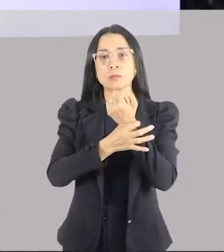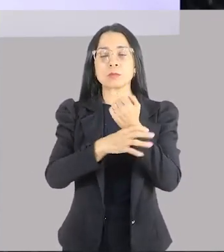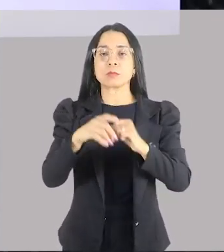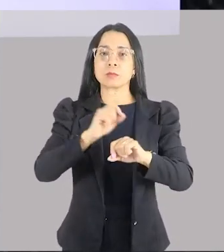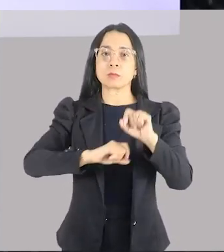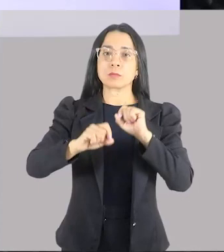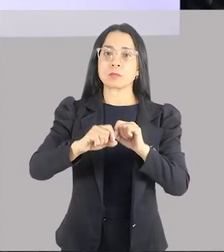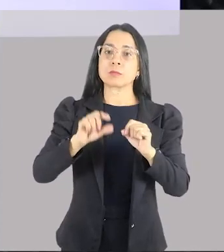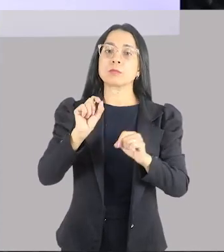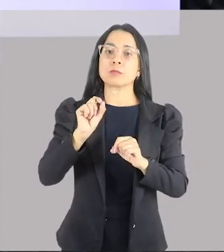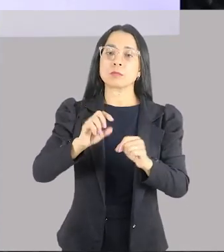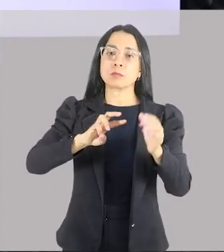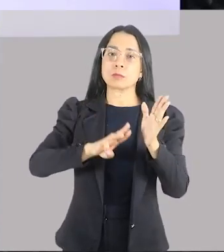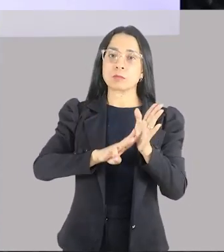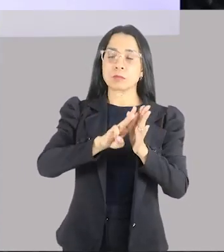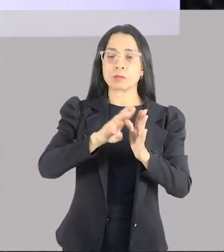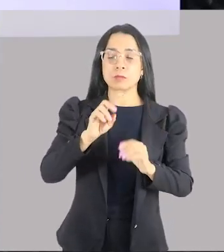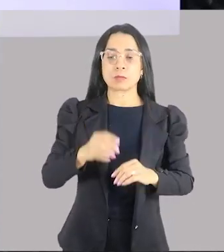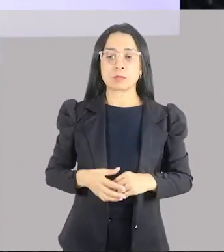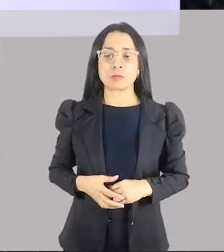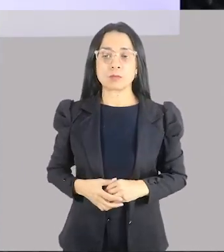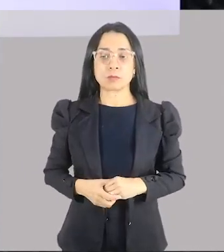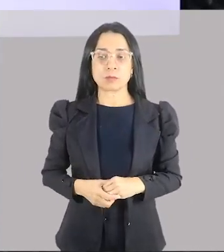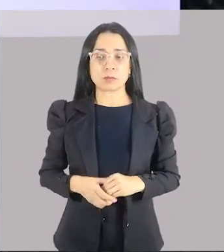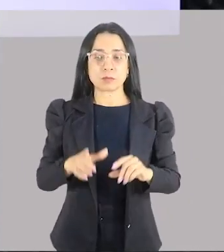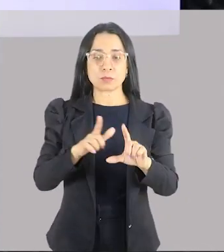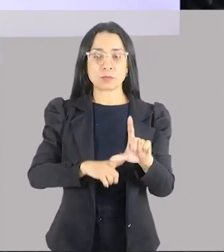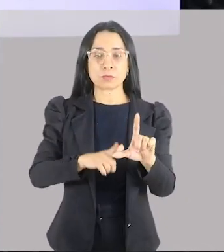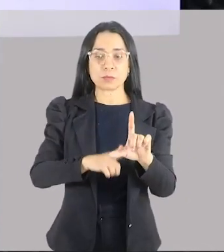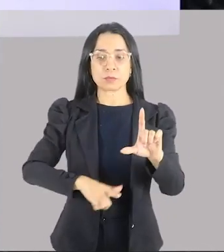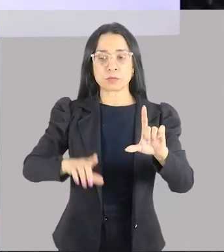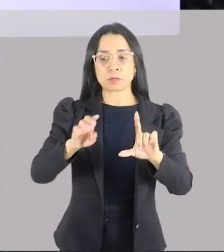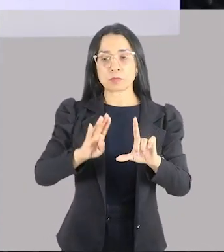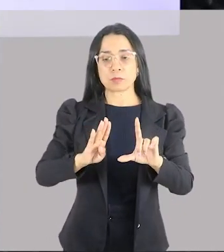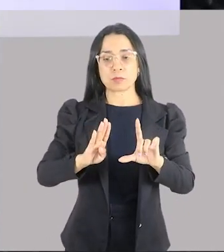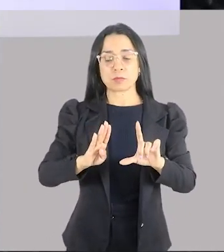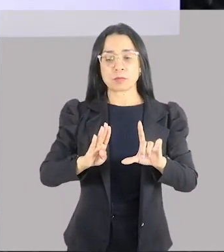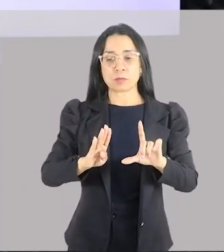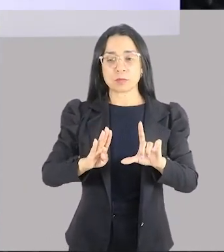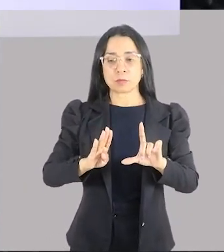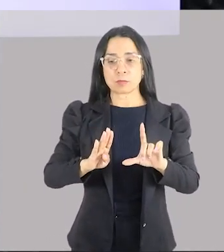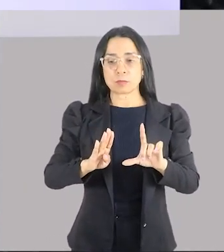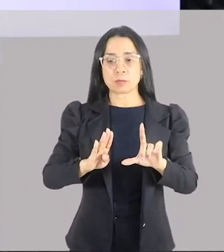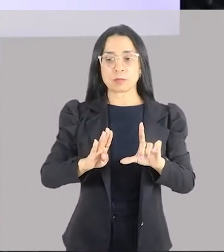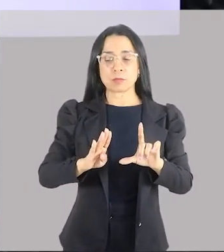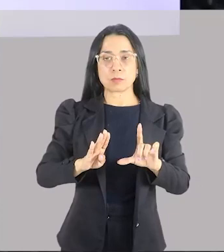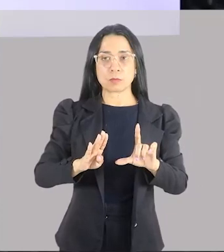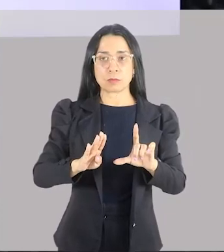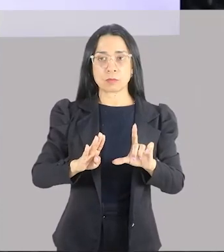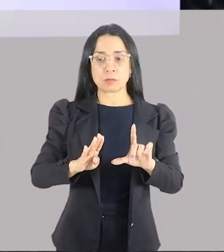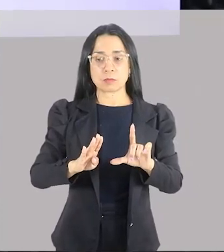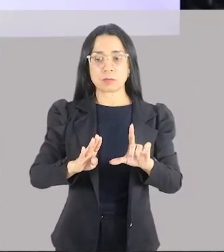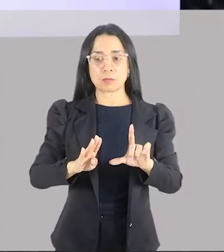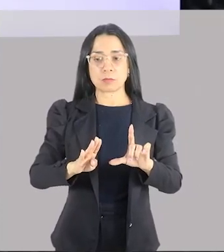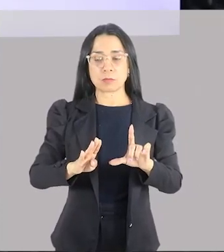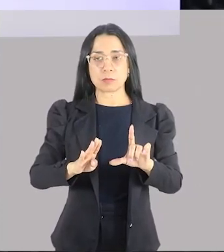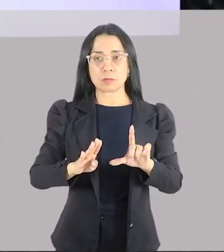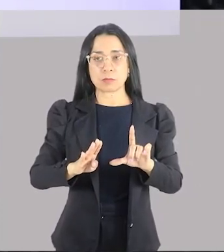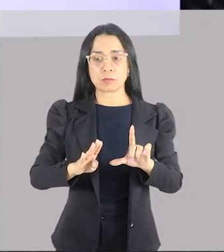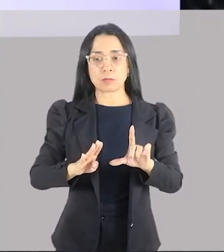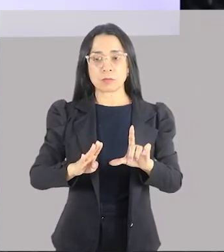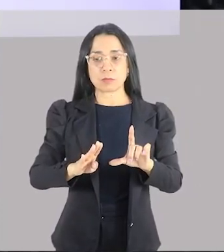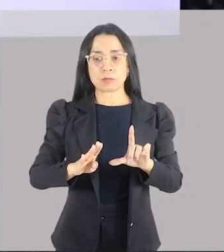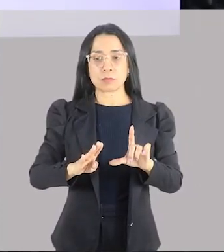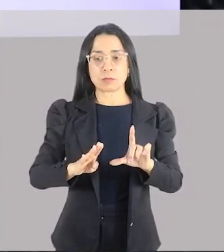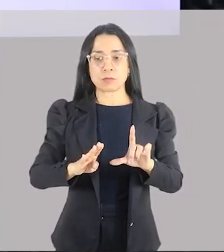que é o método. Fornece as bases para o desenvolvimento de uma explicação fundadas no senso comum? Nunca, gente, senso comum